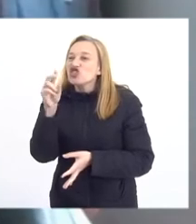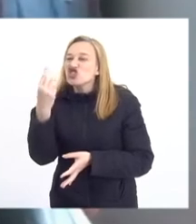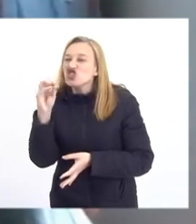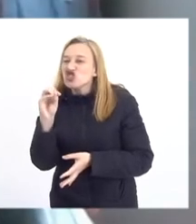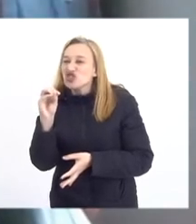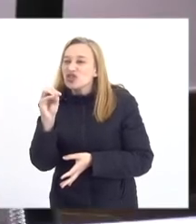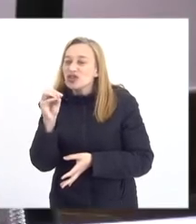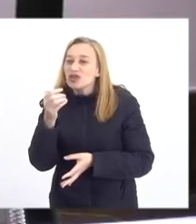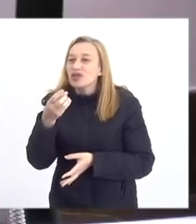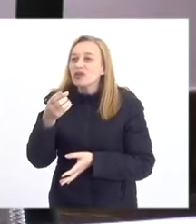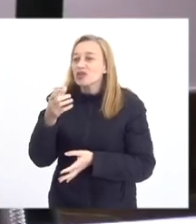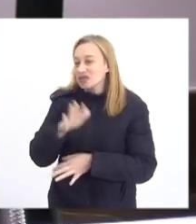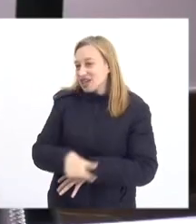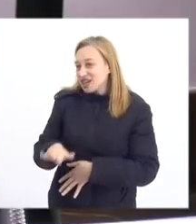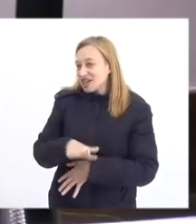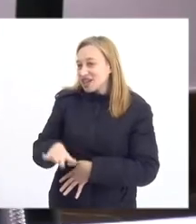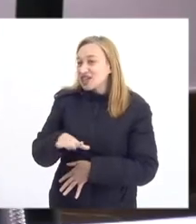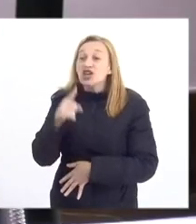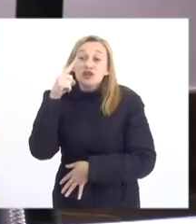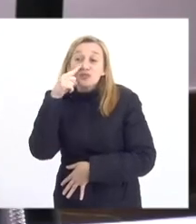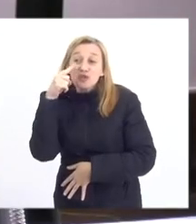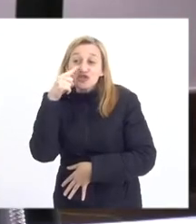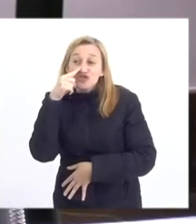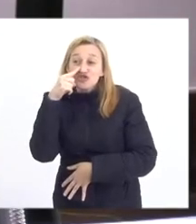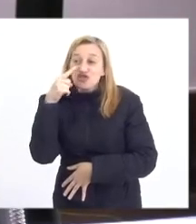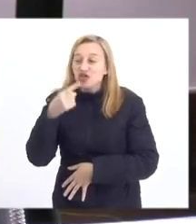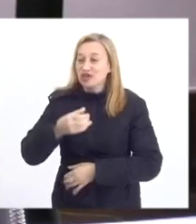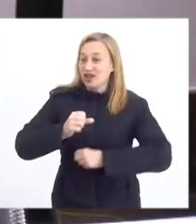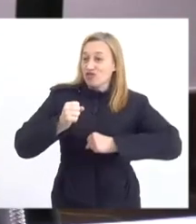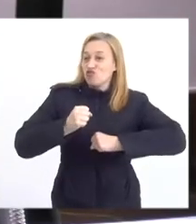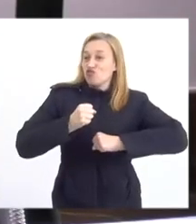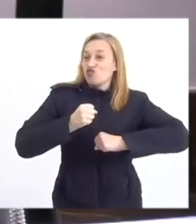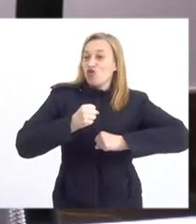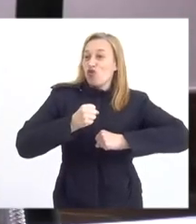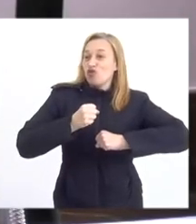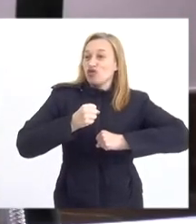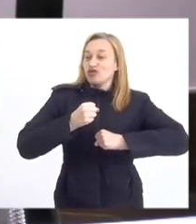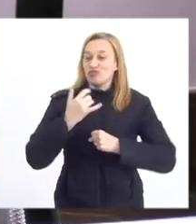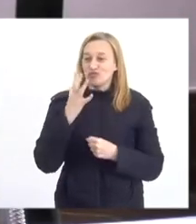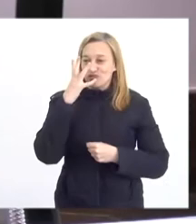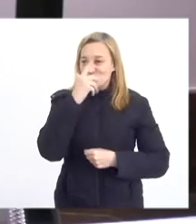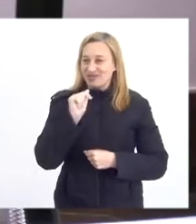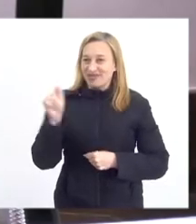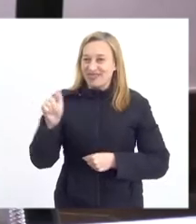creme cracker e está aí forte, sadio, bem robusto e bem disposto.